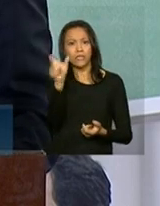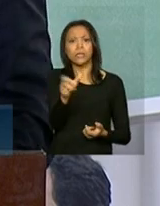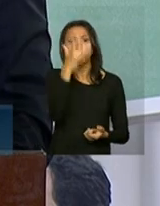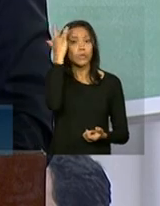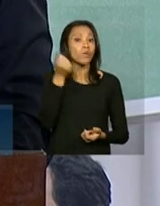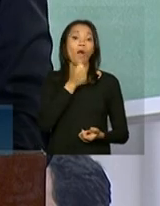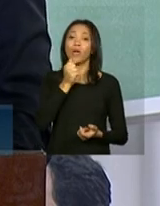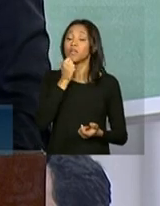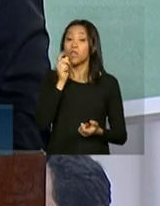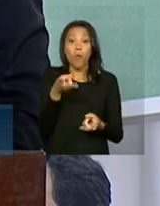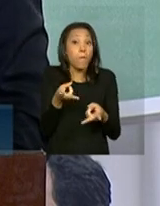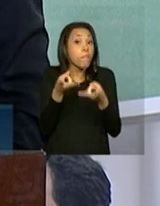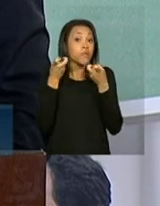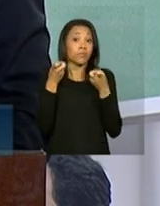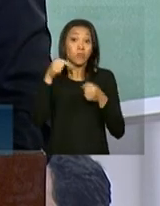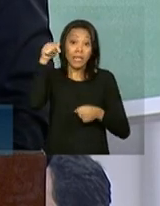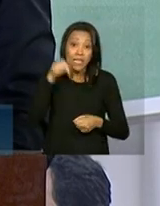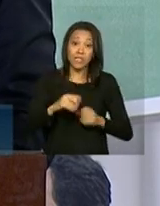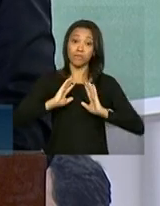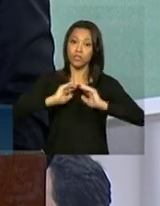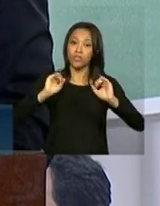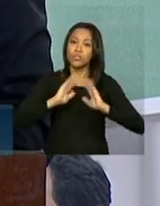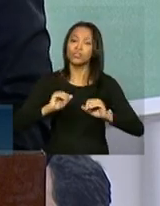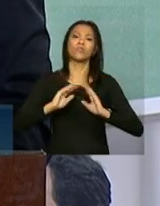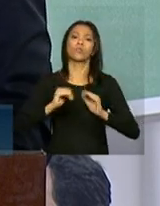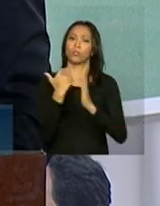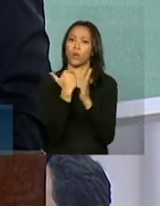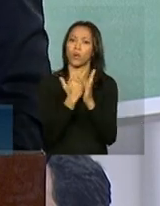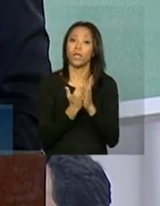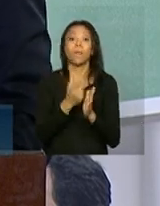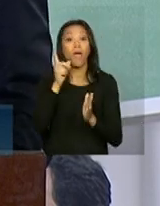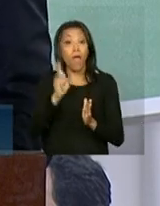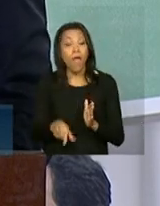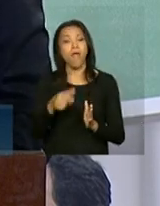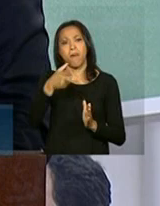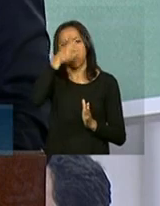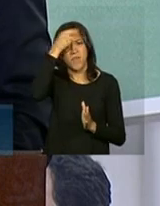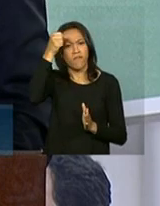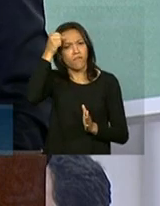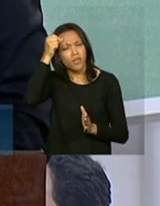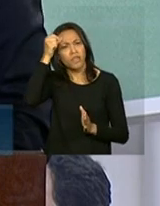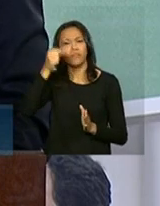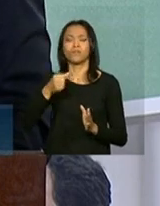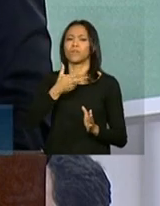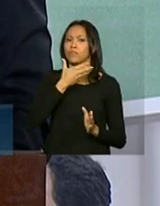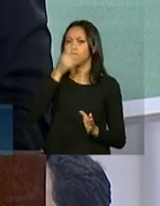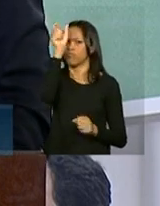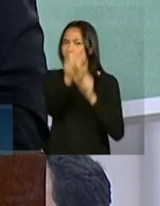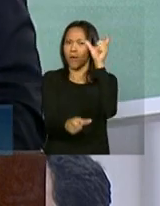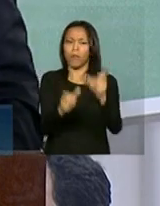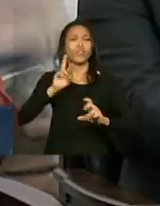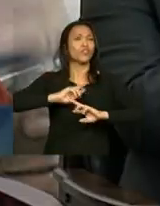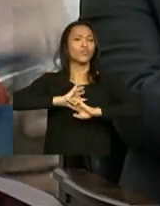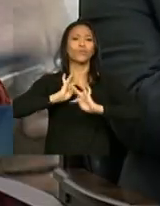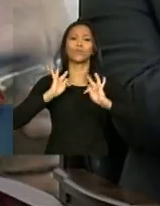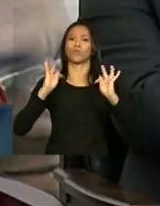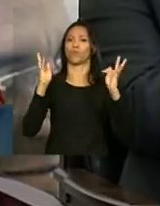a solicitação para o Mais Médicos foram de prefeitos e prefeitas de todos os partidos desse país.